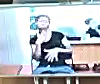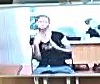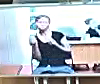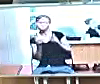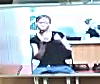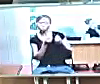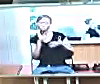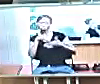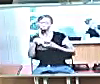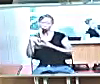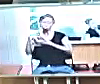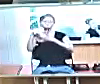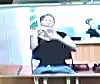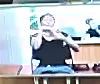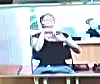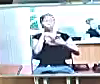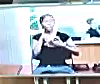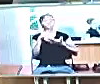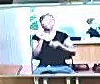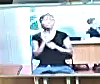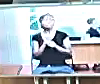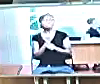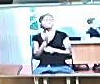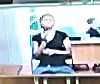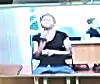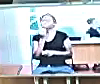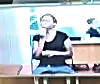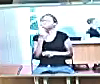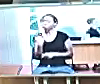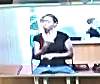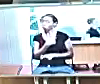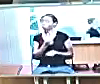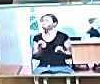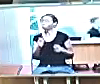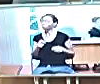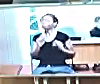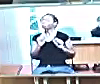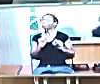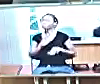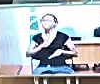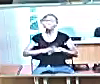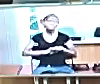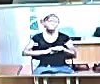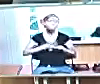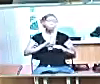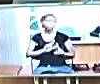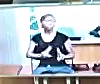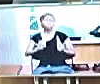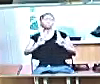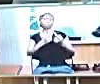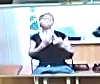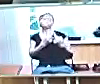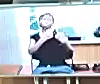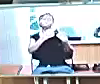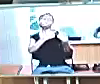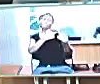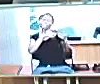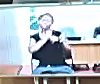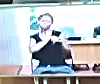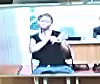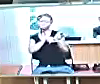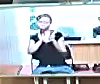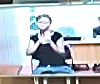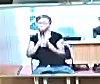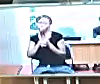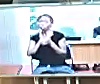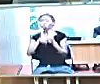representativo espero que a gente tenha muita responsabilidade na análise é do que veio do